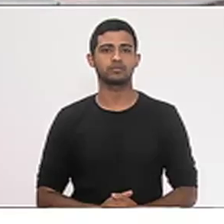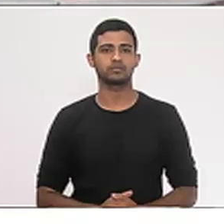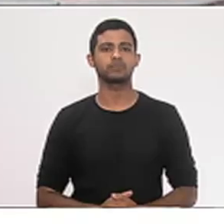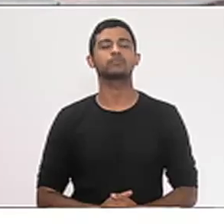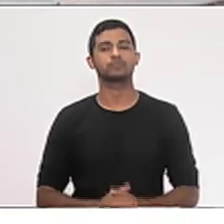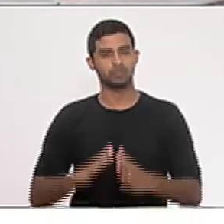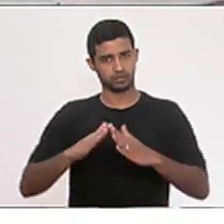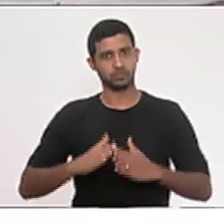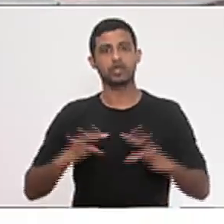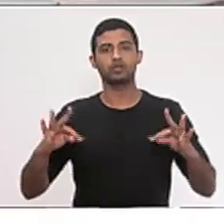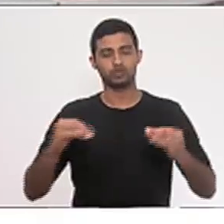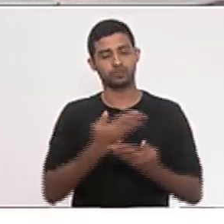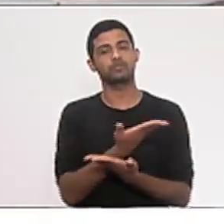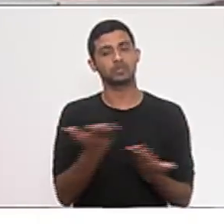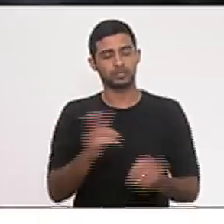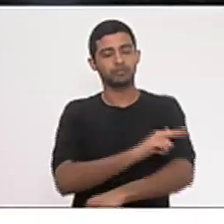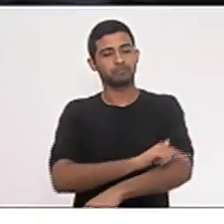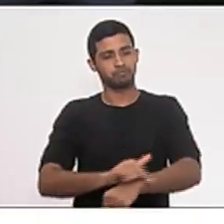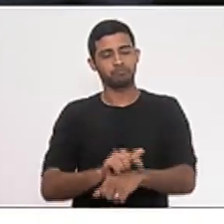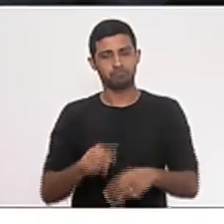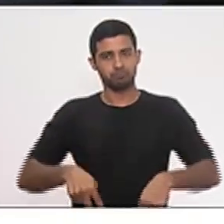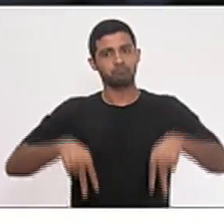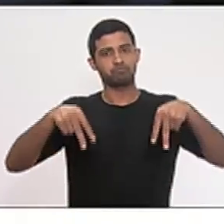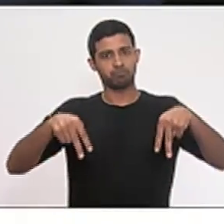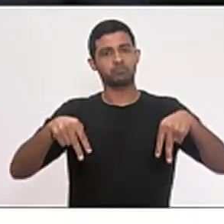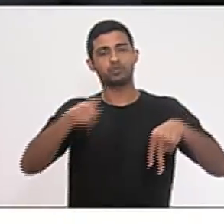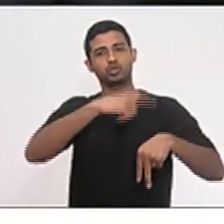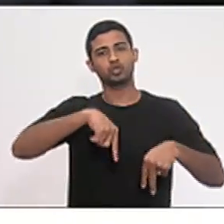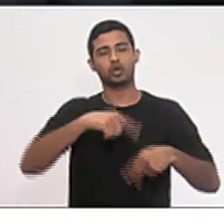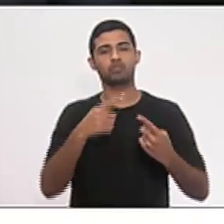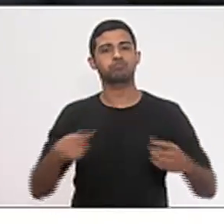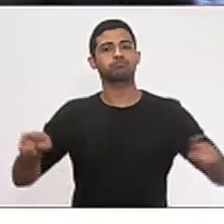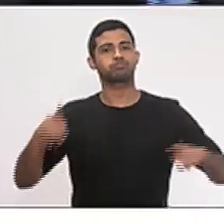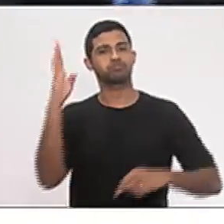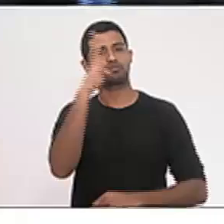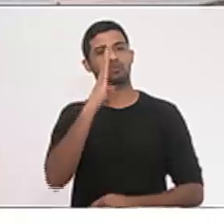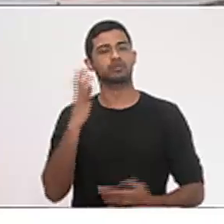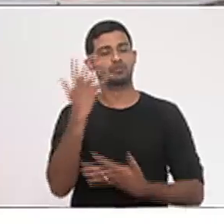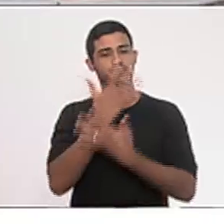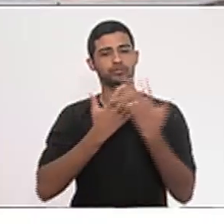Peço a todos que fiquem em posição de respeito para ouvirmos o hino nacional.